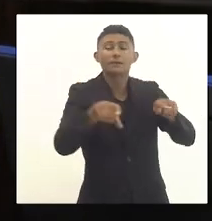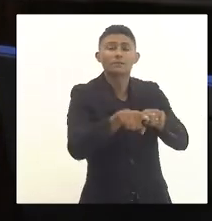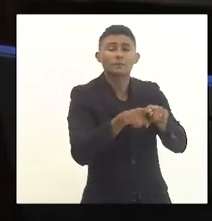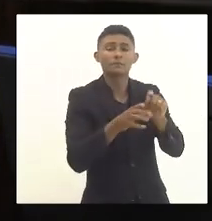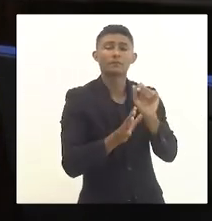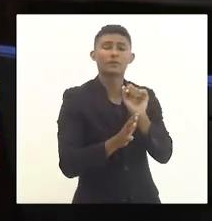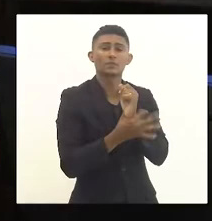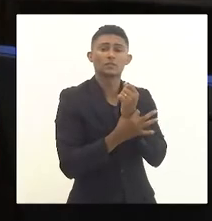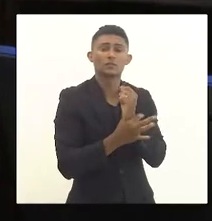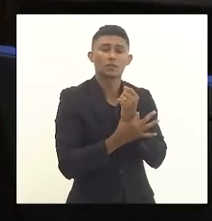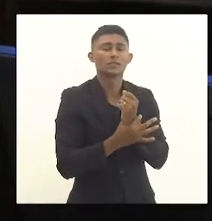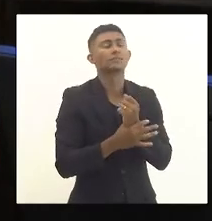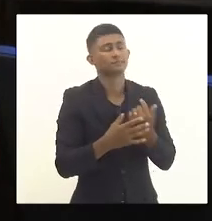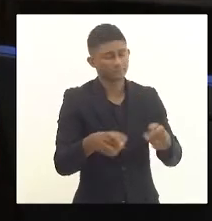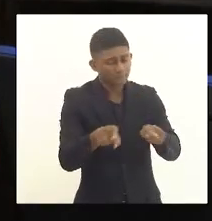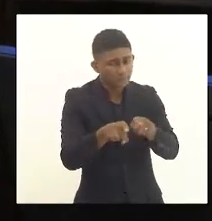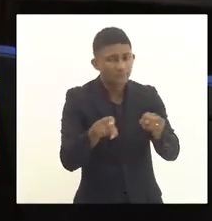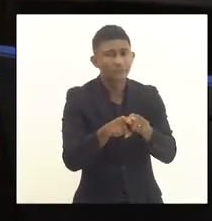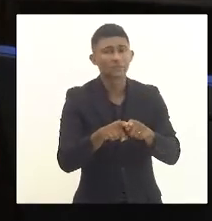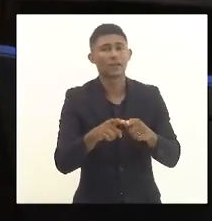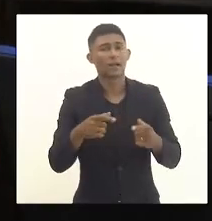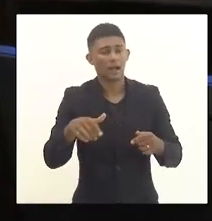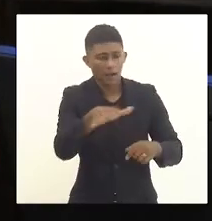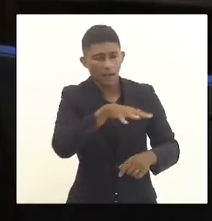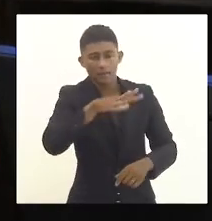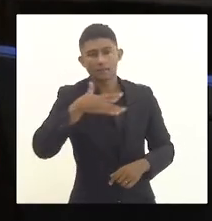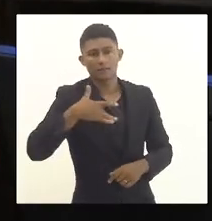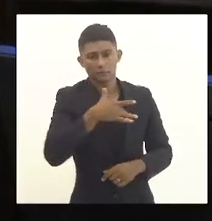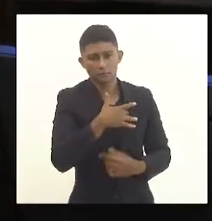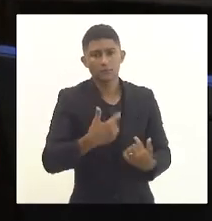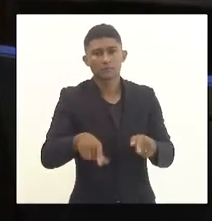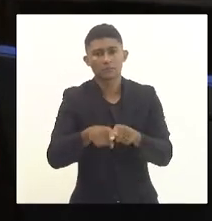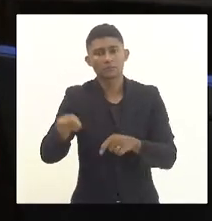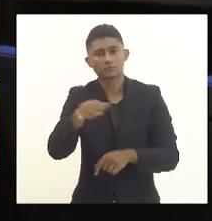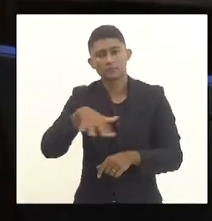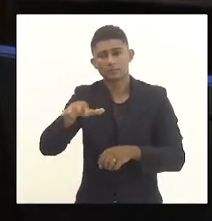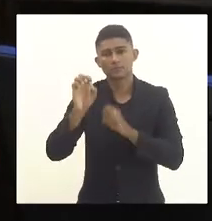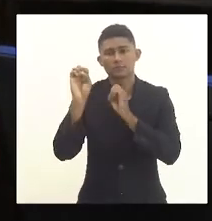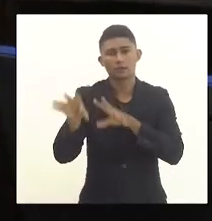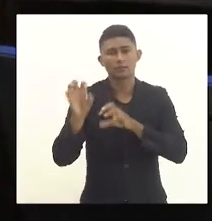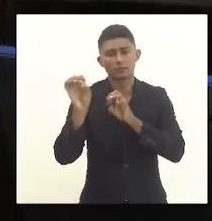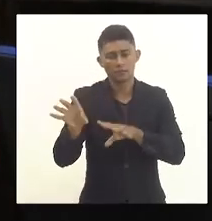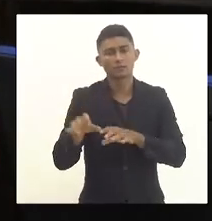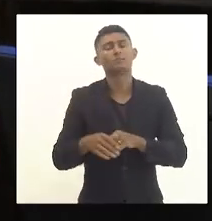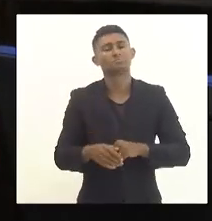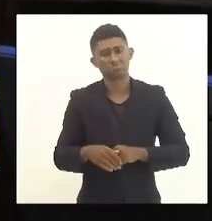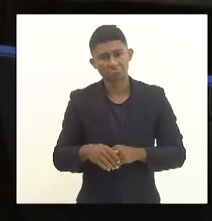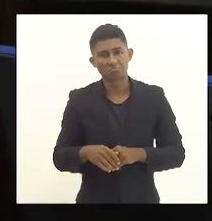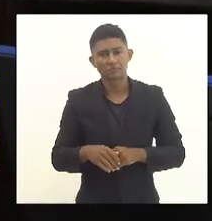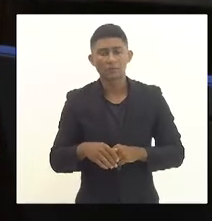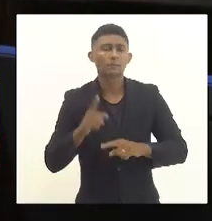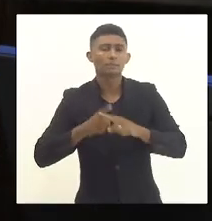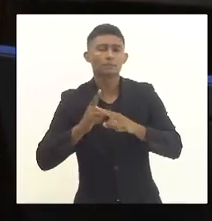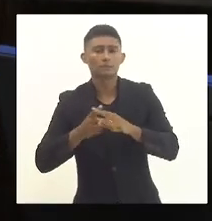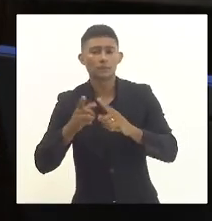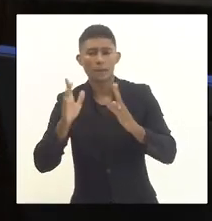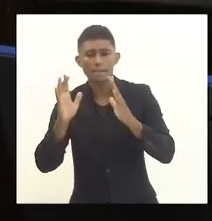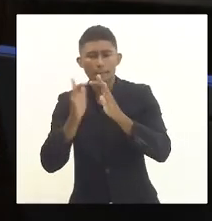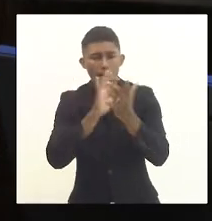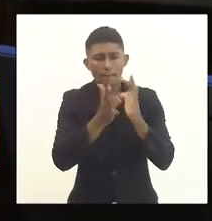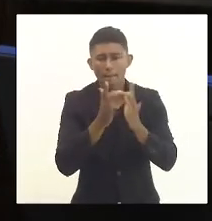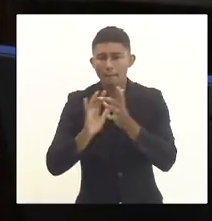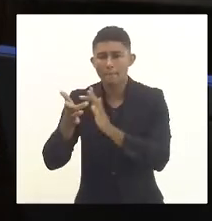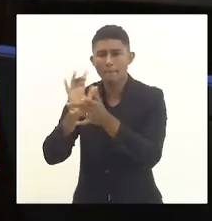pode atingir a saúde pública e também a educação. Isso tudo conferindo conectividade às